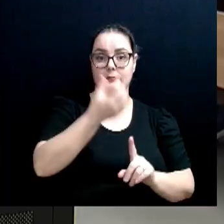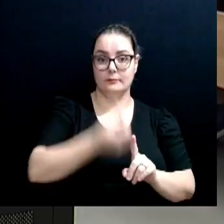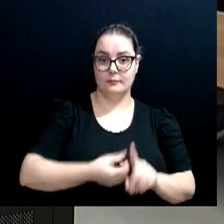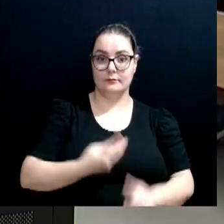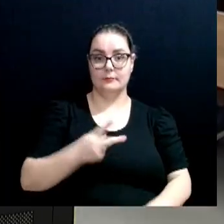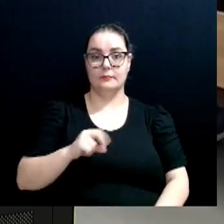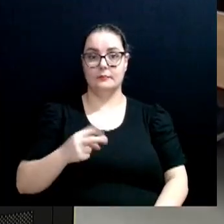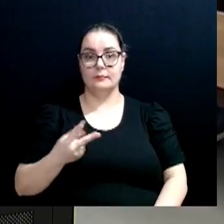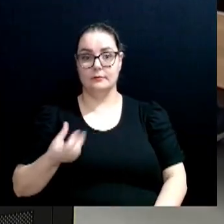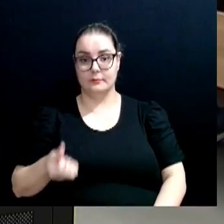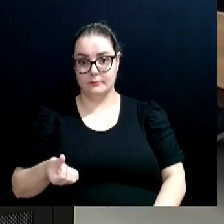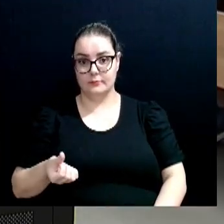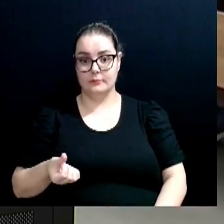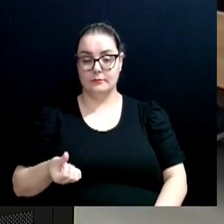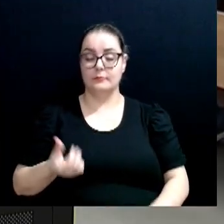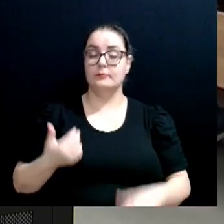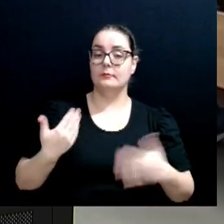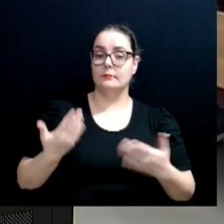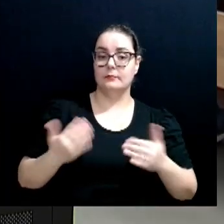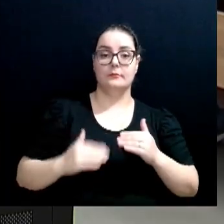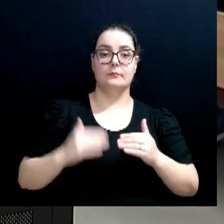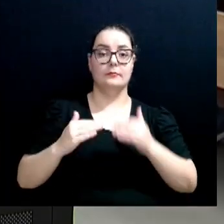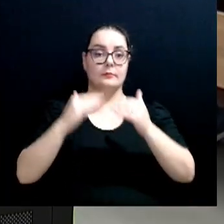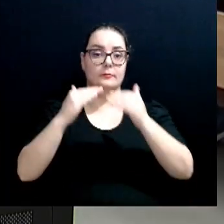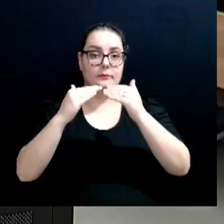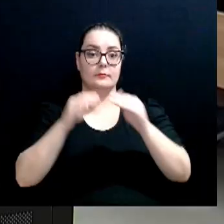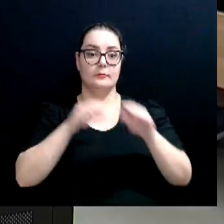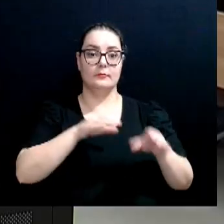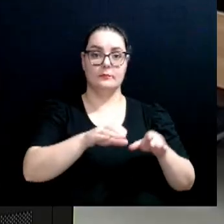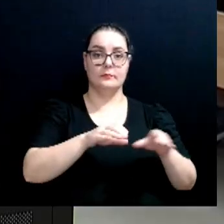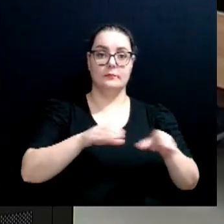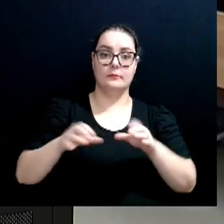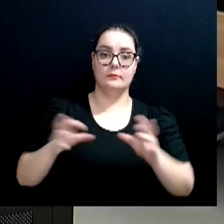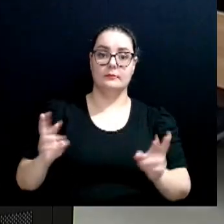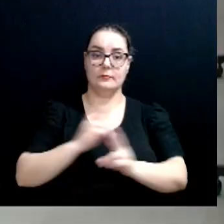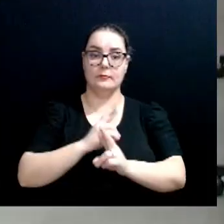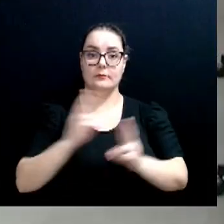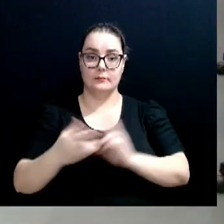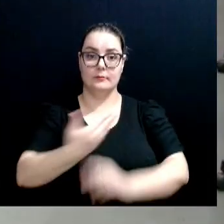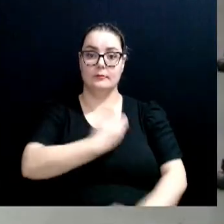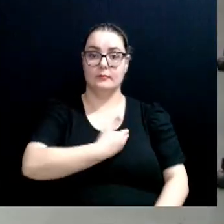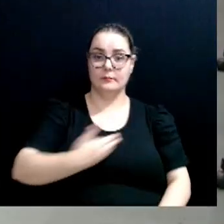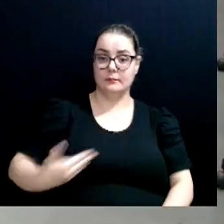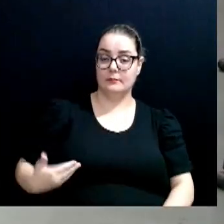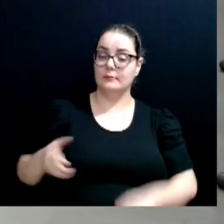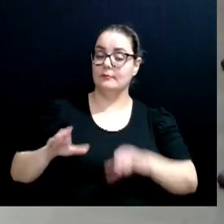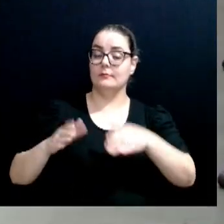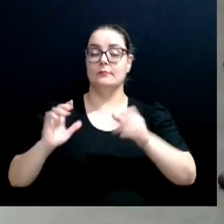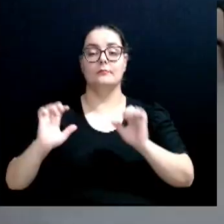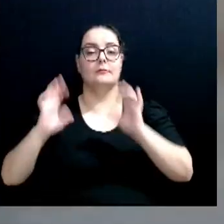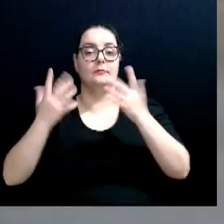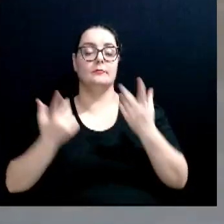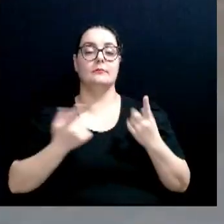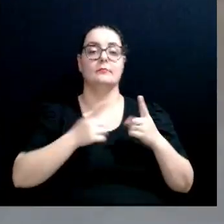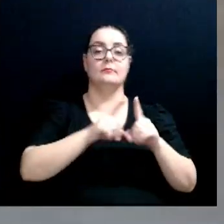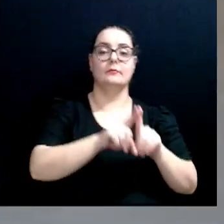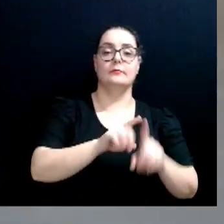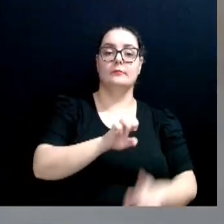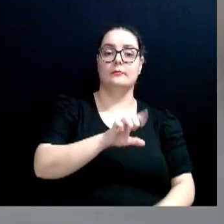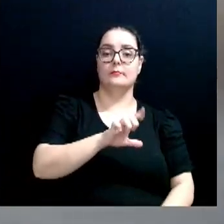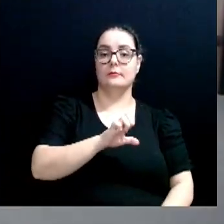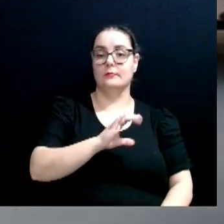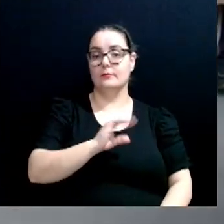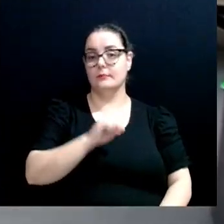2026. Ele é desenvolvido pela Coordenadoria de Relações Públicas e Cerimonial em parceria com a Elecamp, a Escola